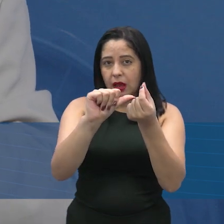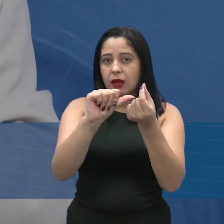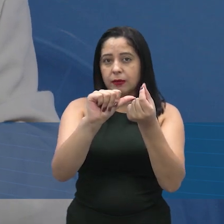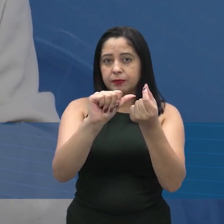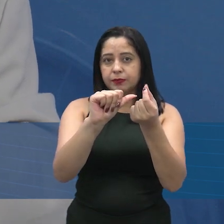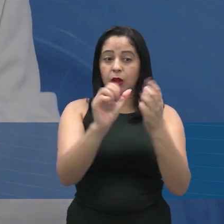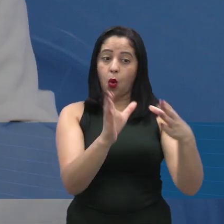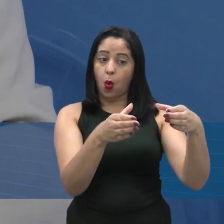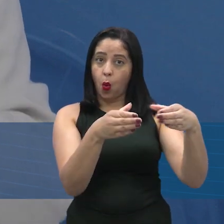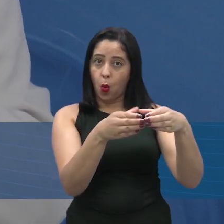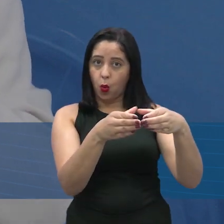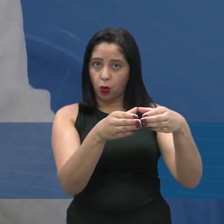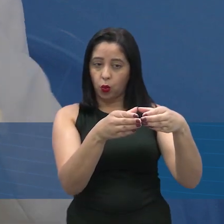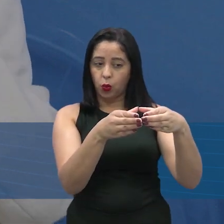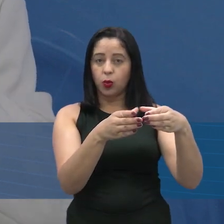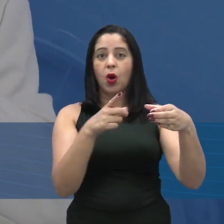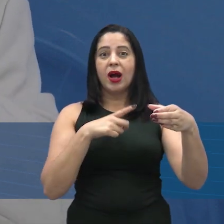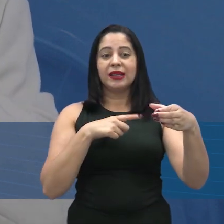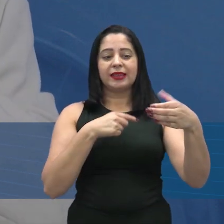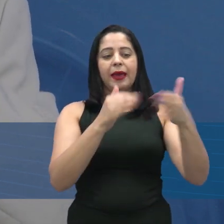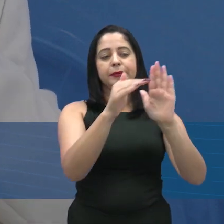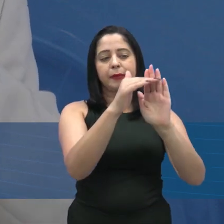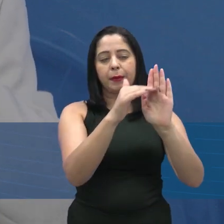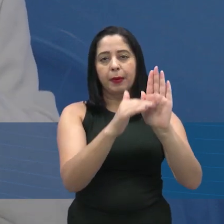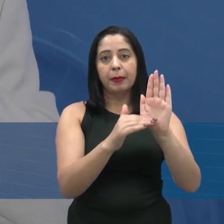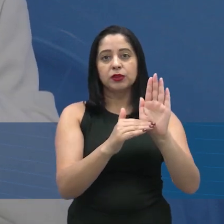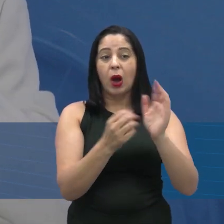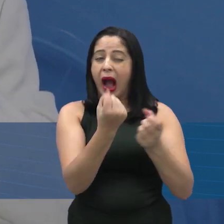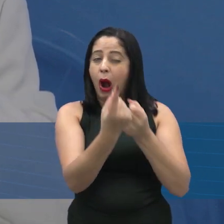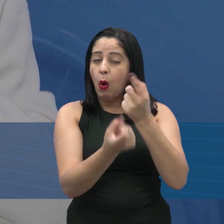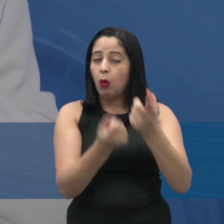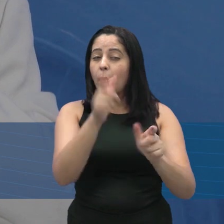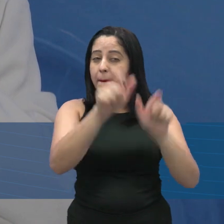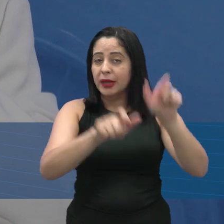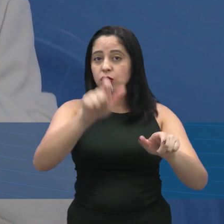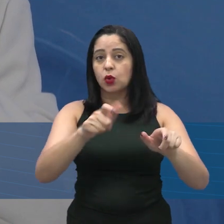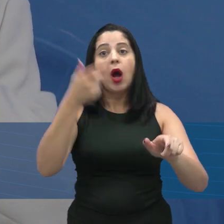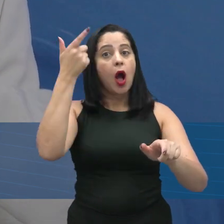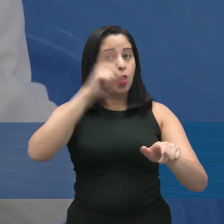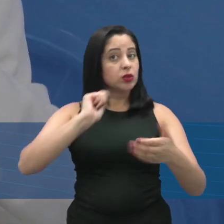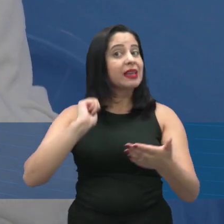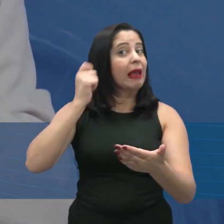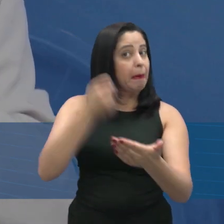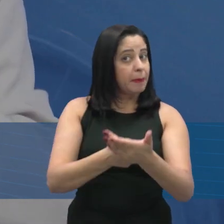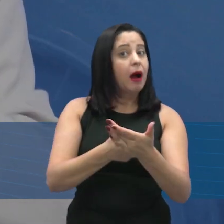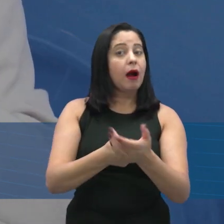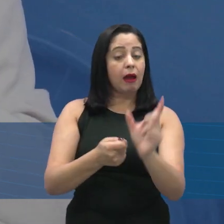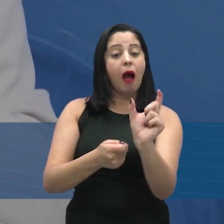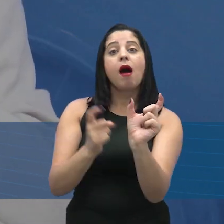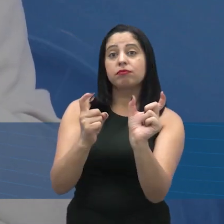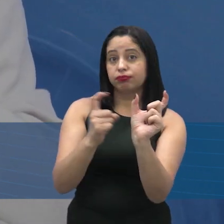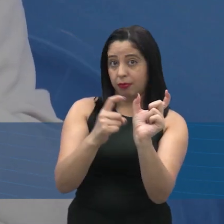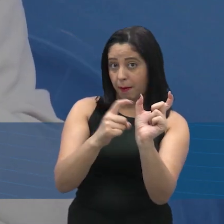né, pagar, por exemplo, um plano de saúde bom, consistente, consegue pagar um sistema